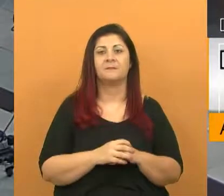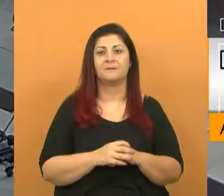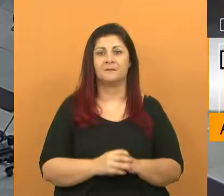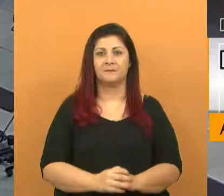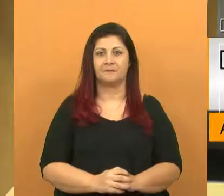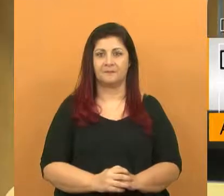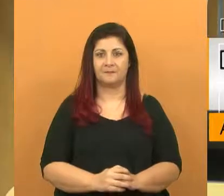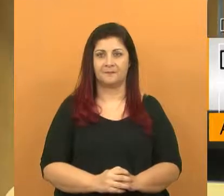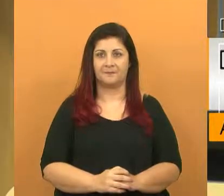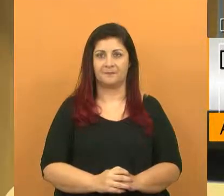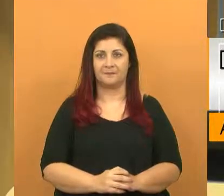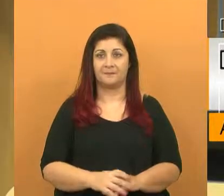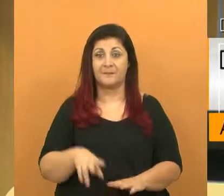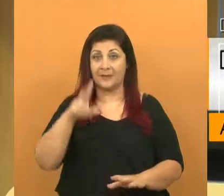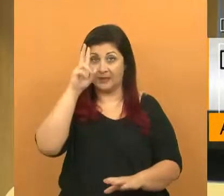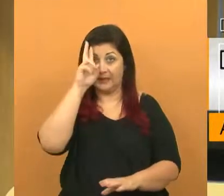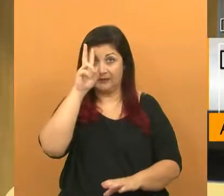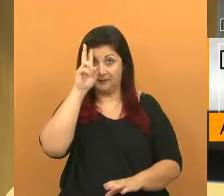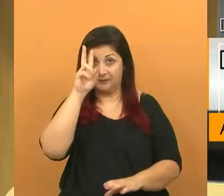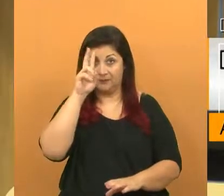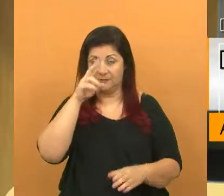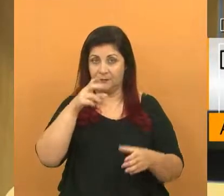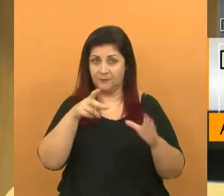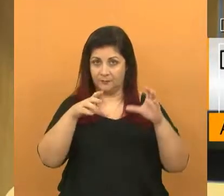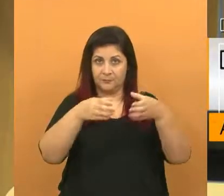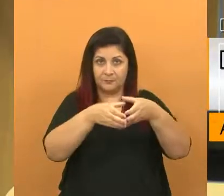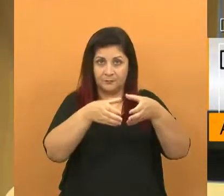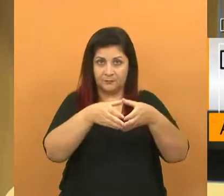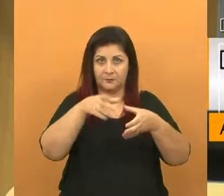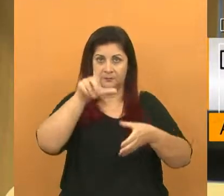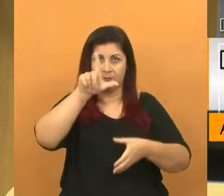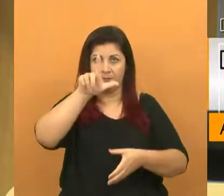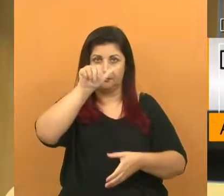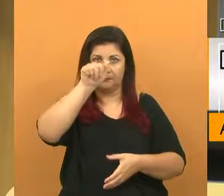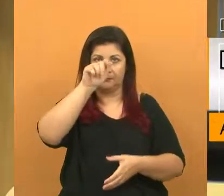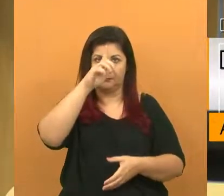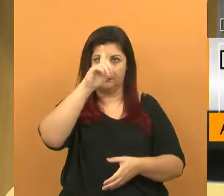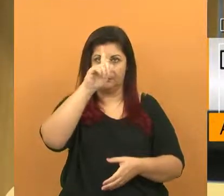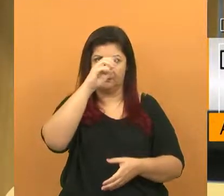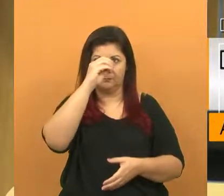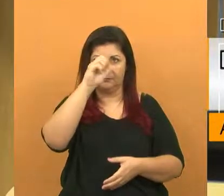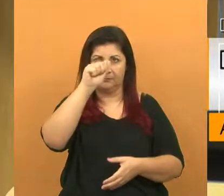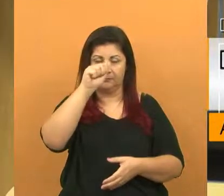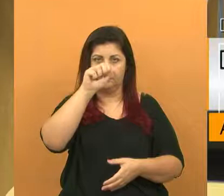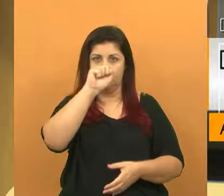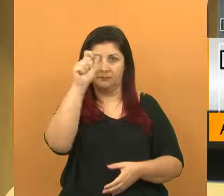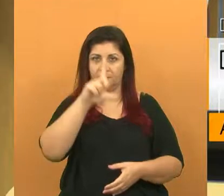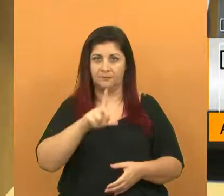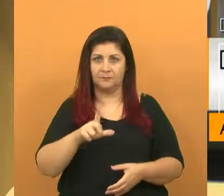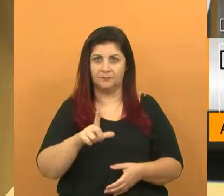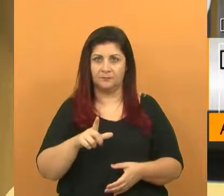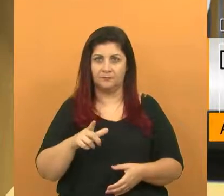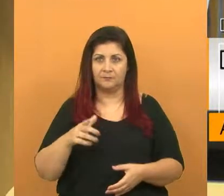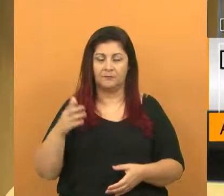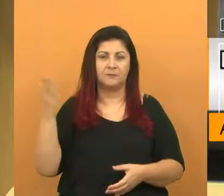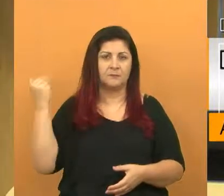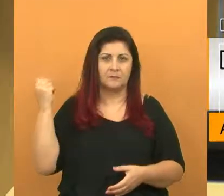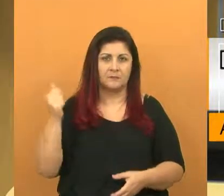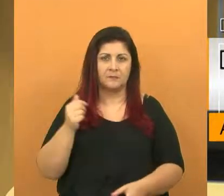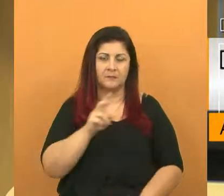a história da lagoa azul ela começou quando fui vereador de